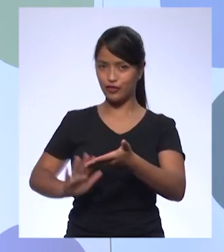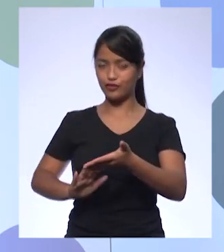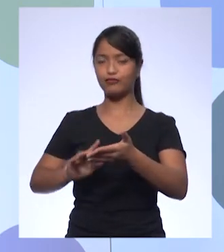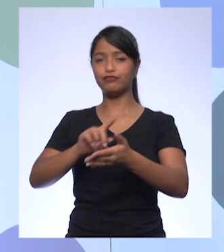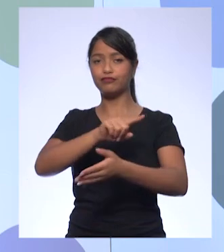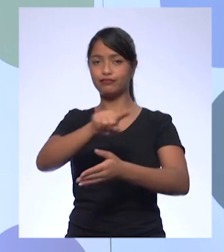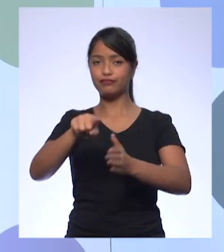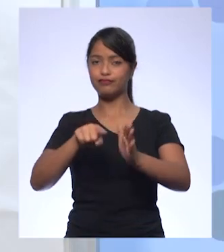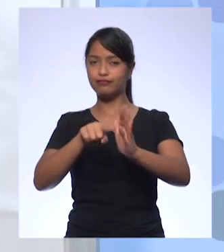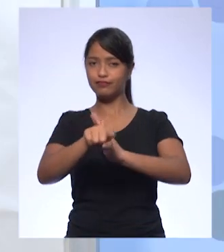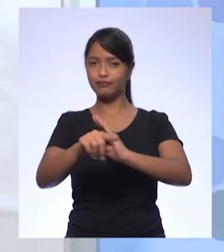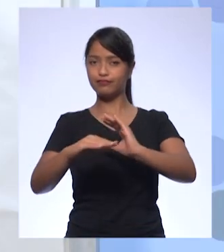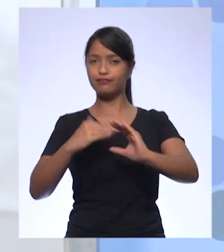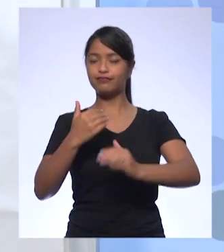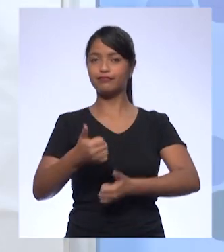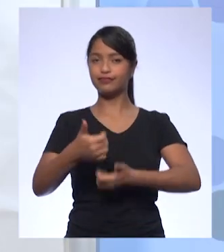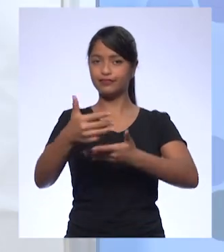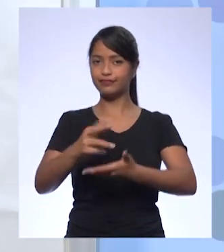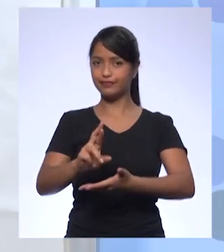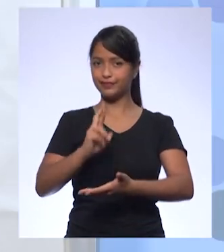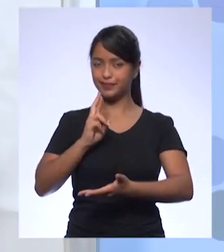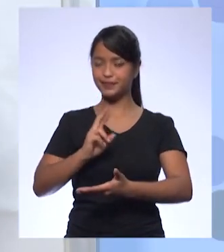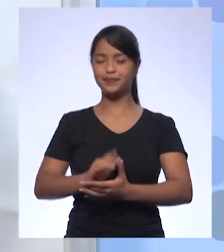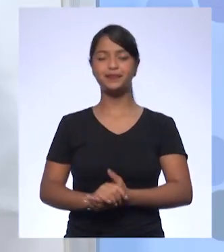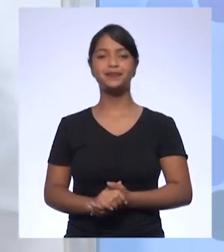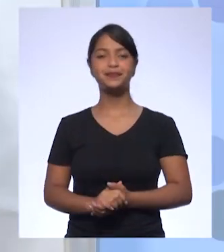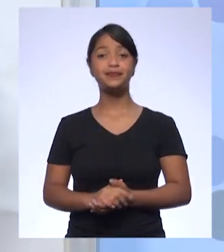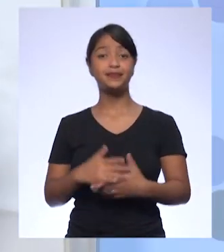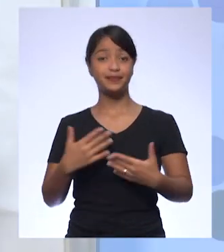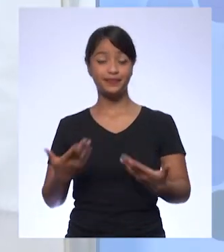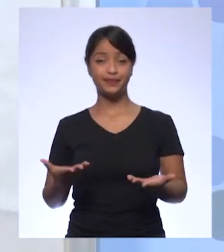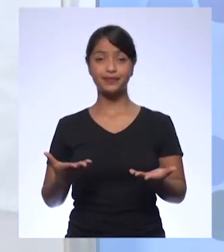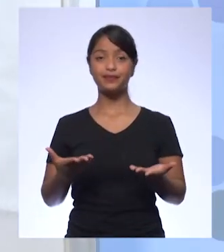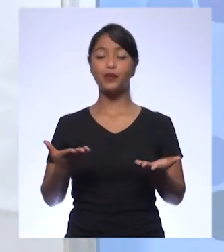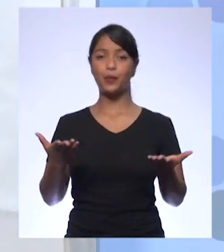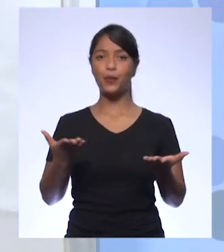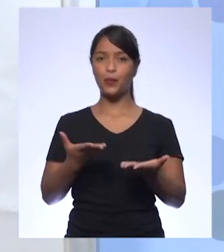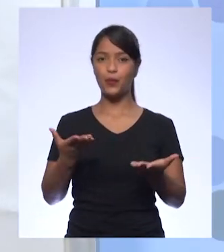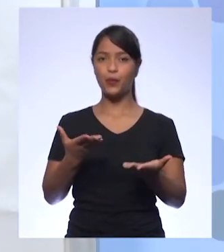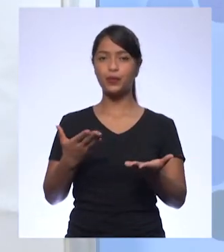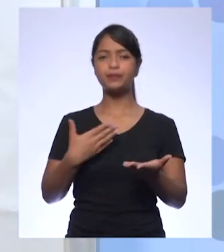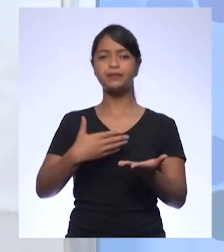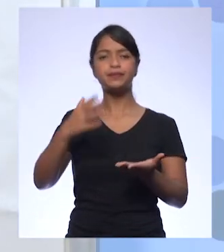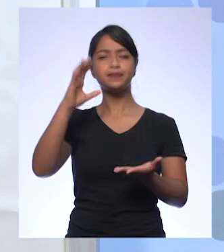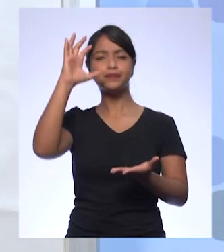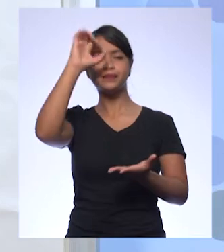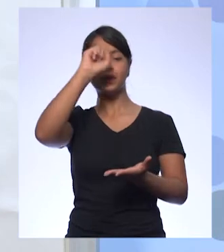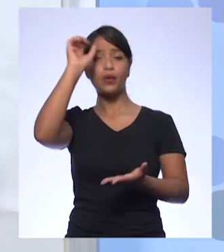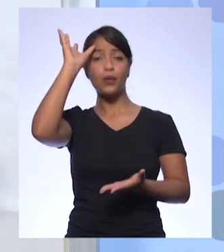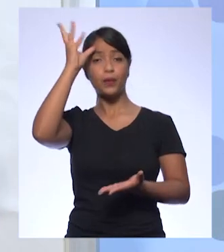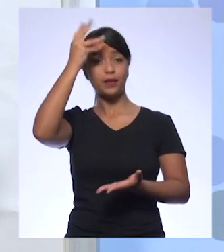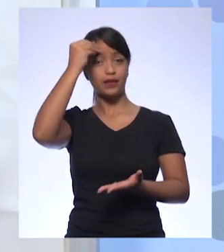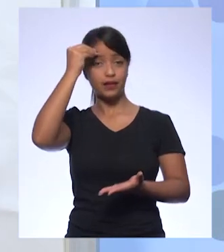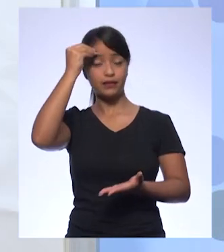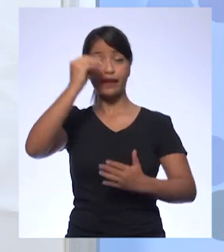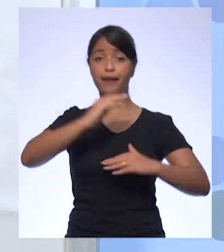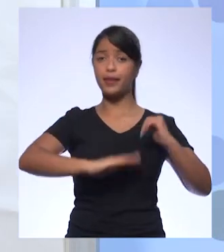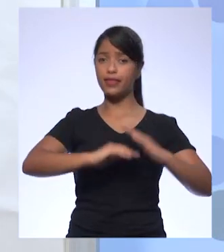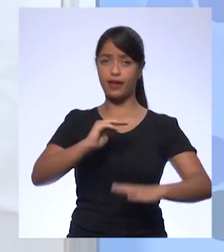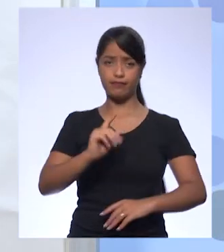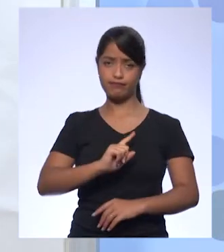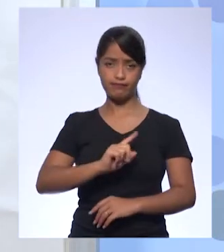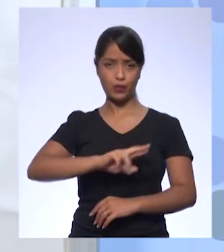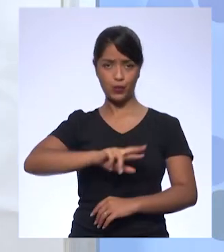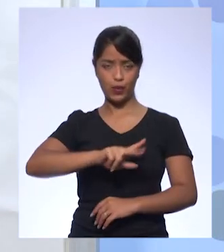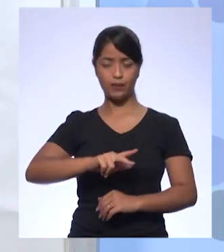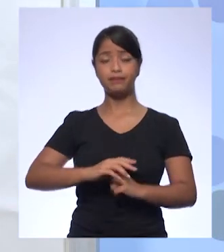no chat. Muito bem. Então, hoje, a gente vai trabalhar uma competência ao invés de habilidades, porque a